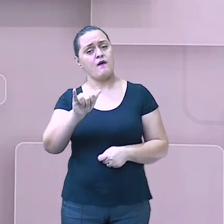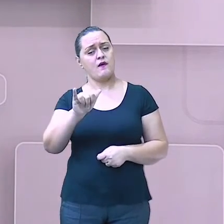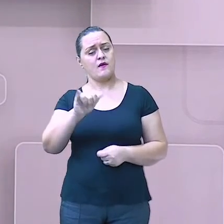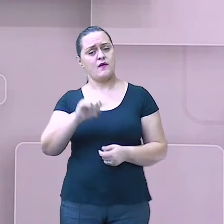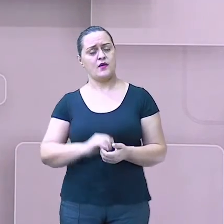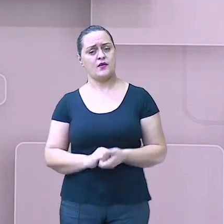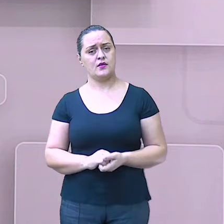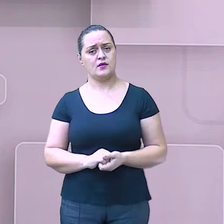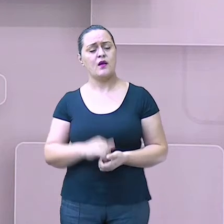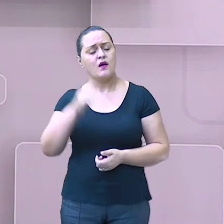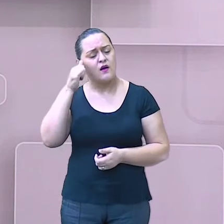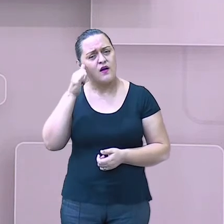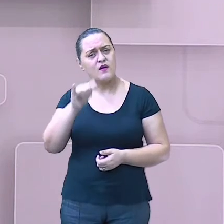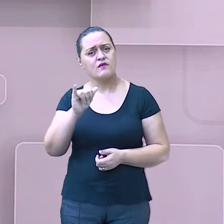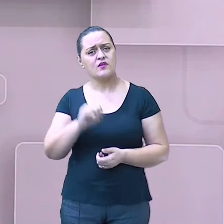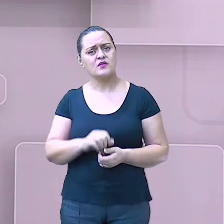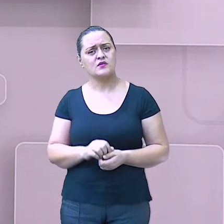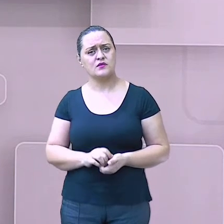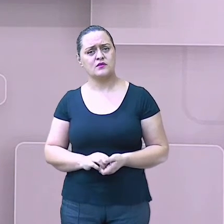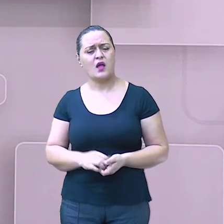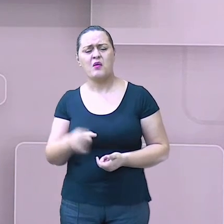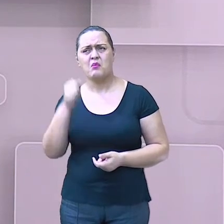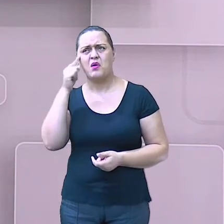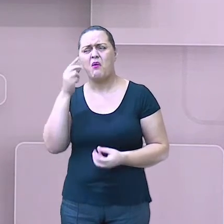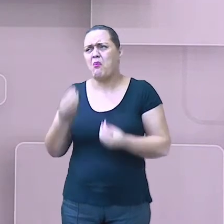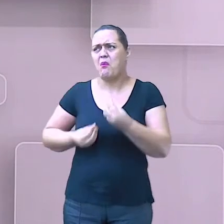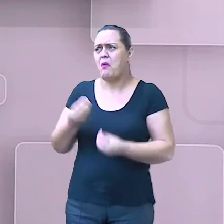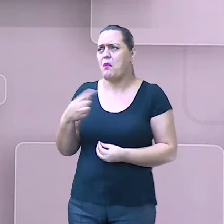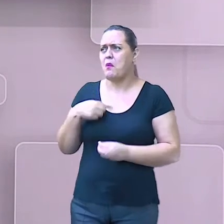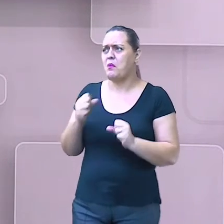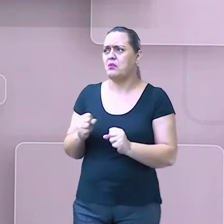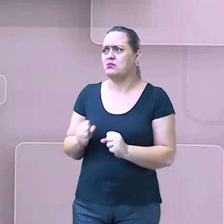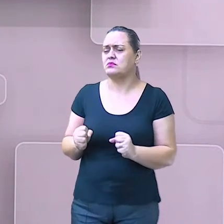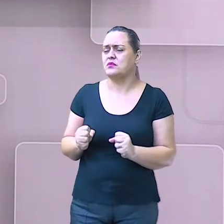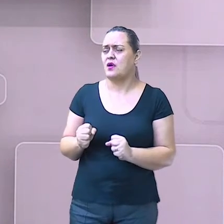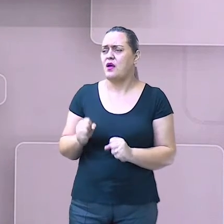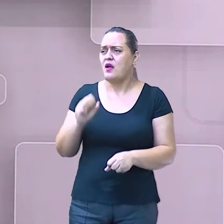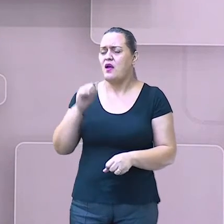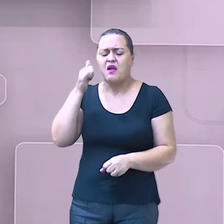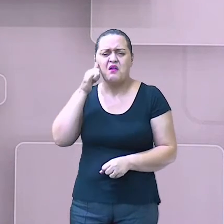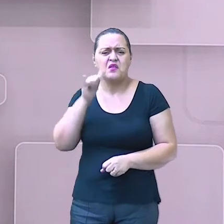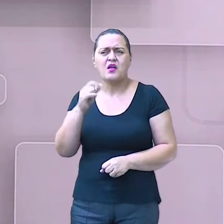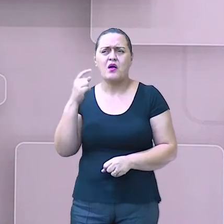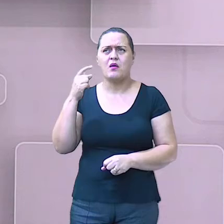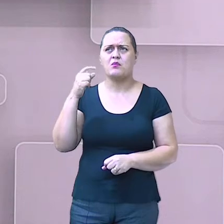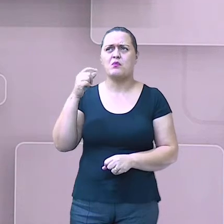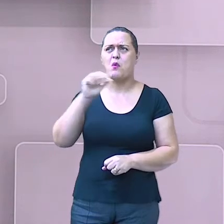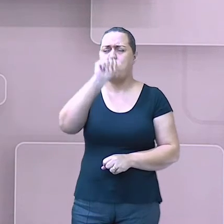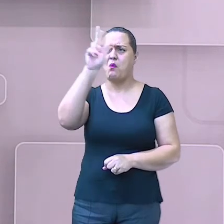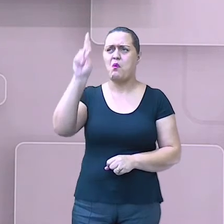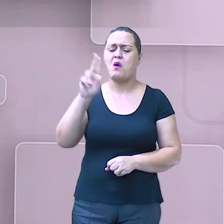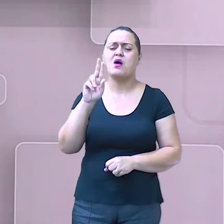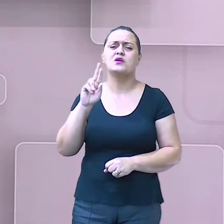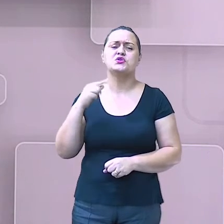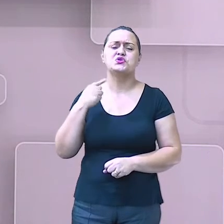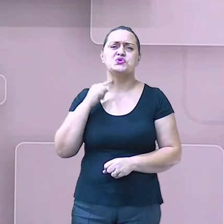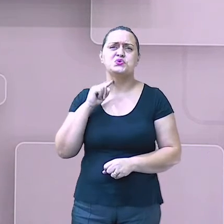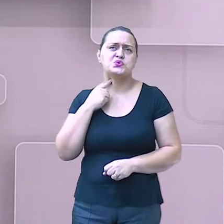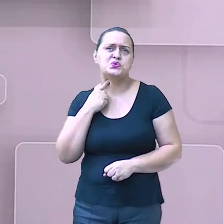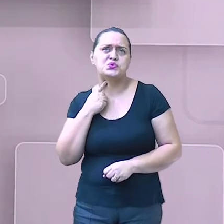que isso pode evitar a poluição? Se eu compro uma série de baterias, para quê se eu só vou